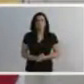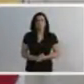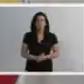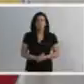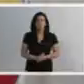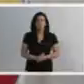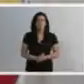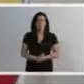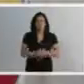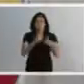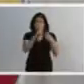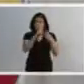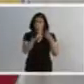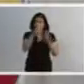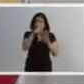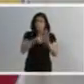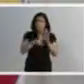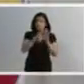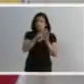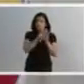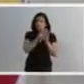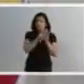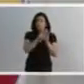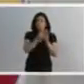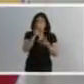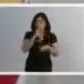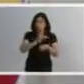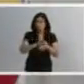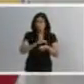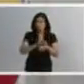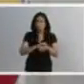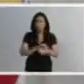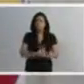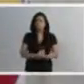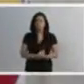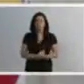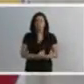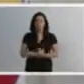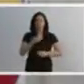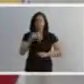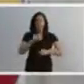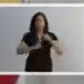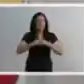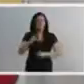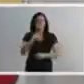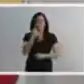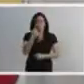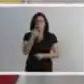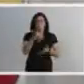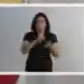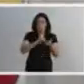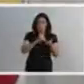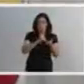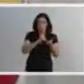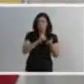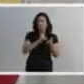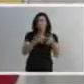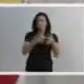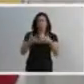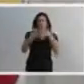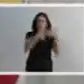também três projetos de lei que tivemos sucesso um da semana do futuro que blumenau é